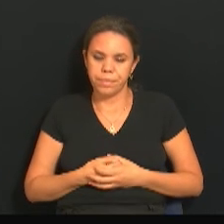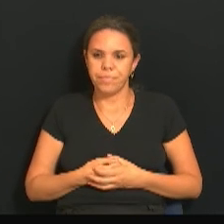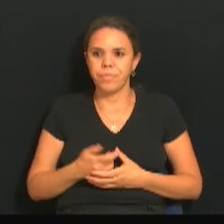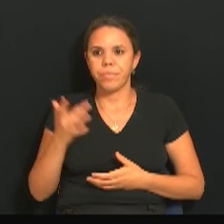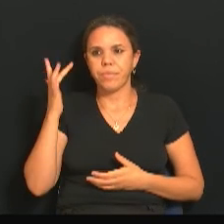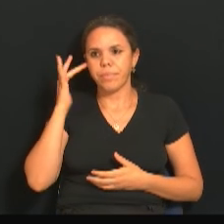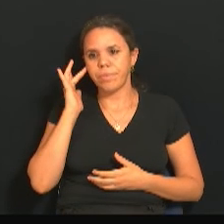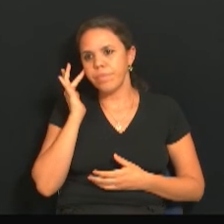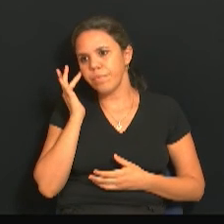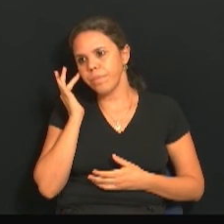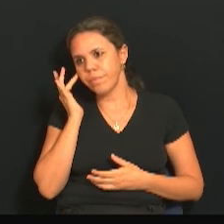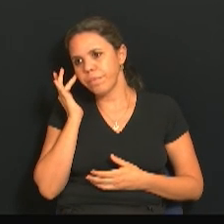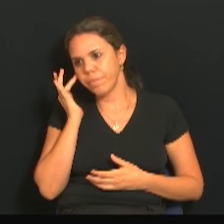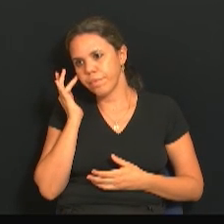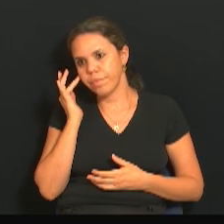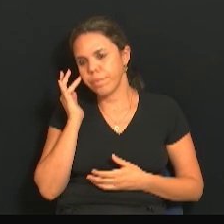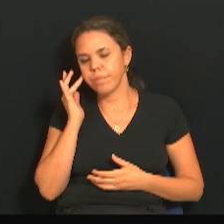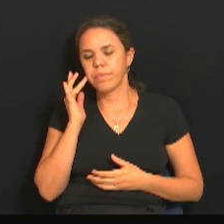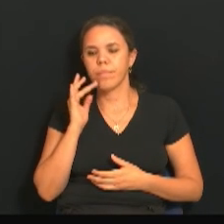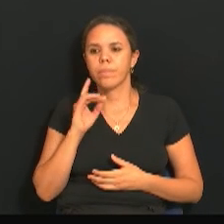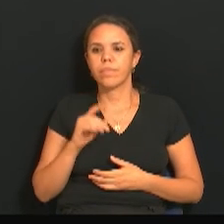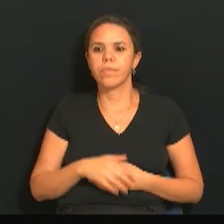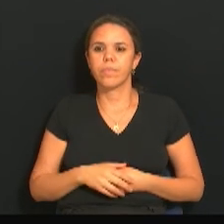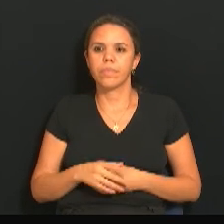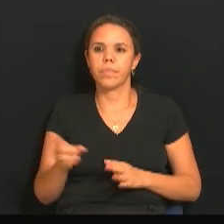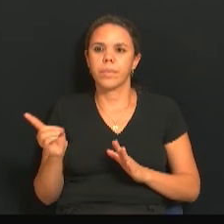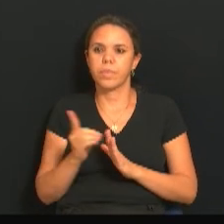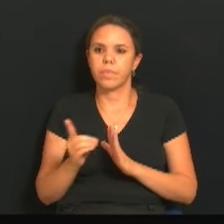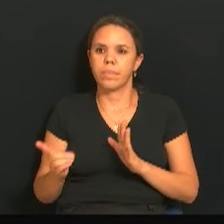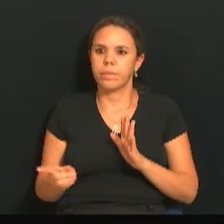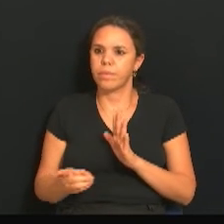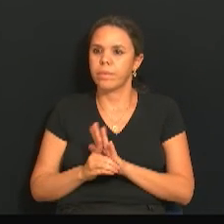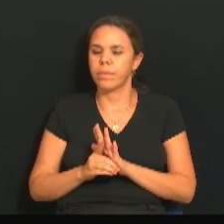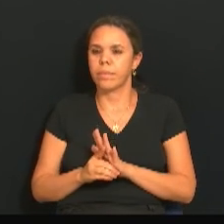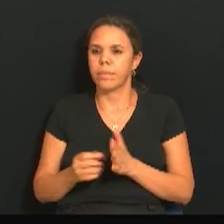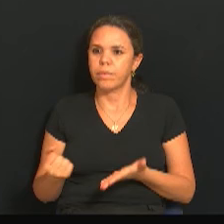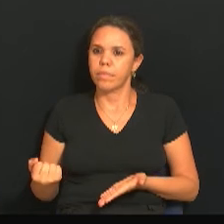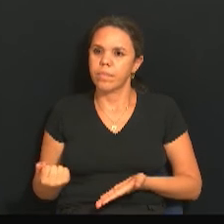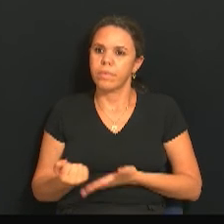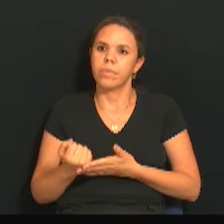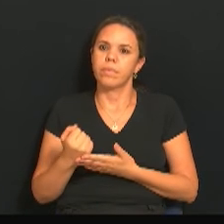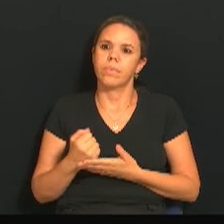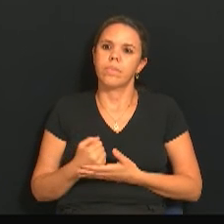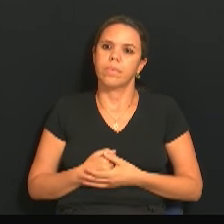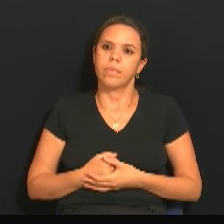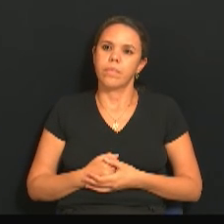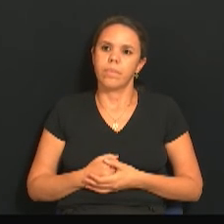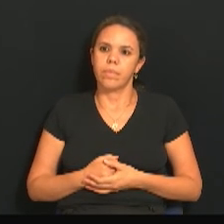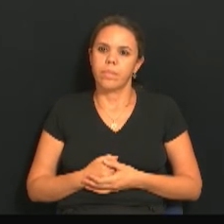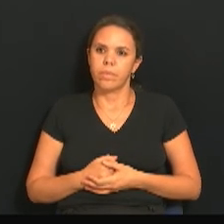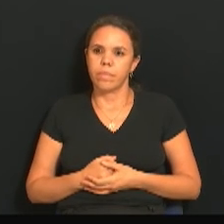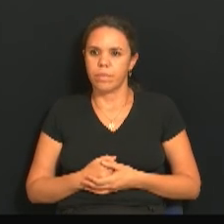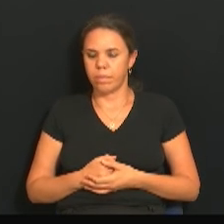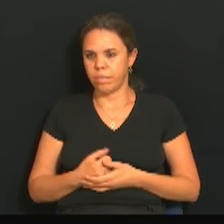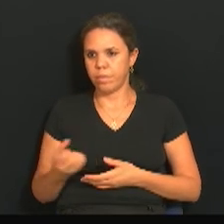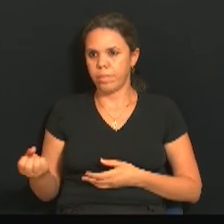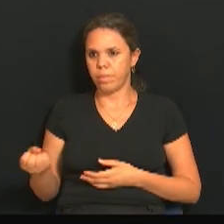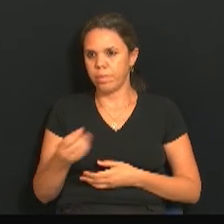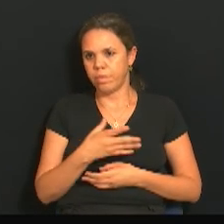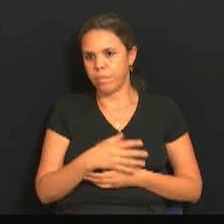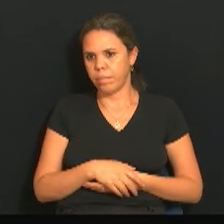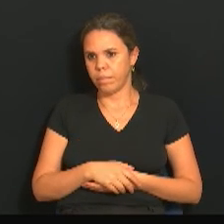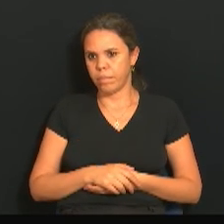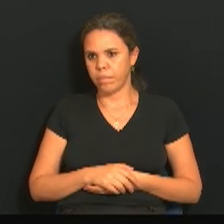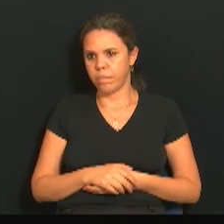que tanto a lei depois quanto o decreto traz essa luz, né, nova para que a